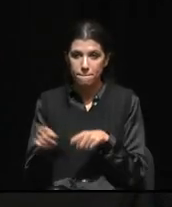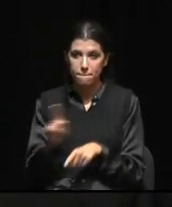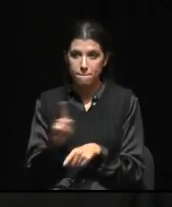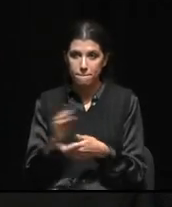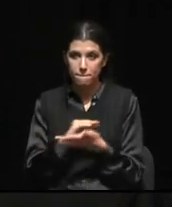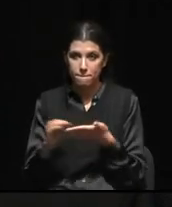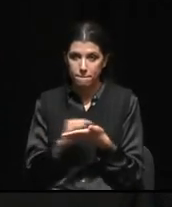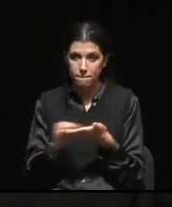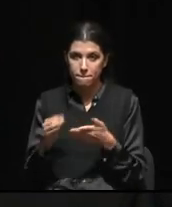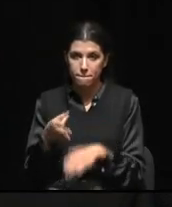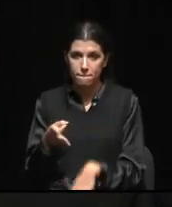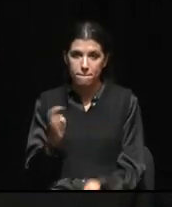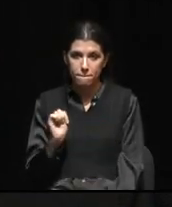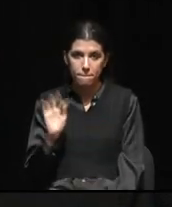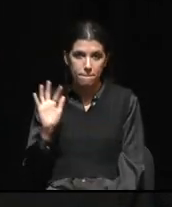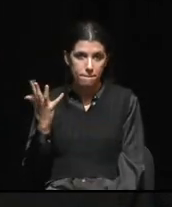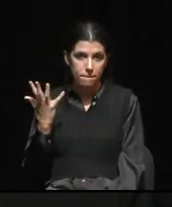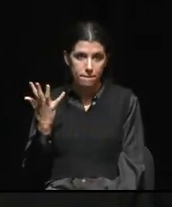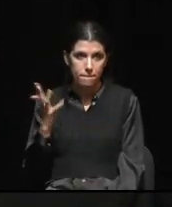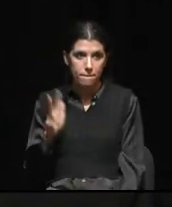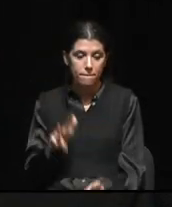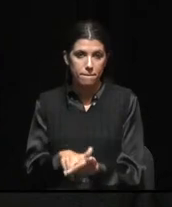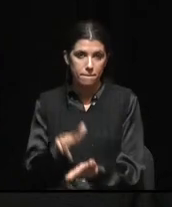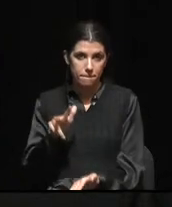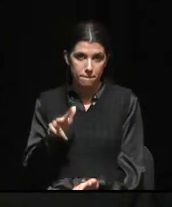não inscritos PS e Pan